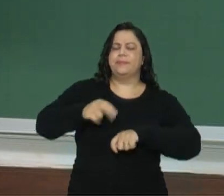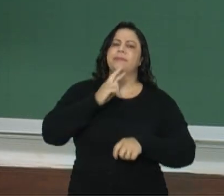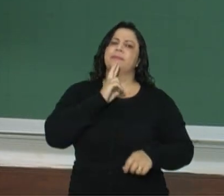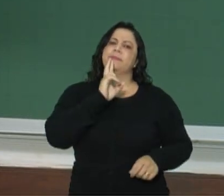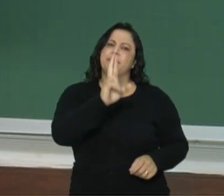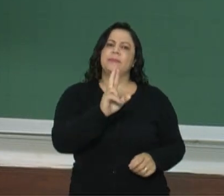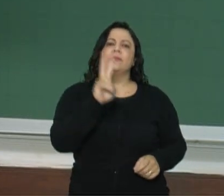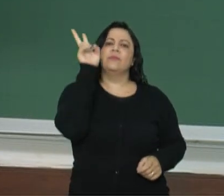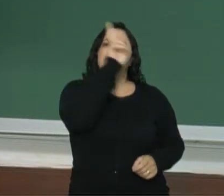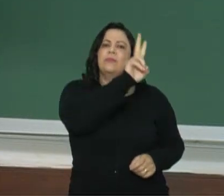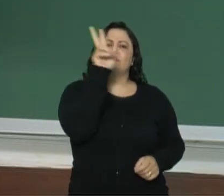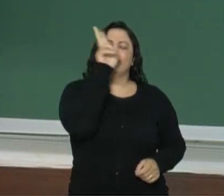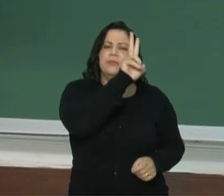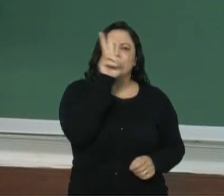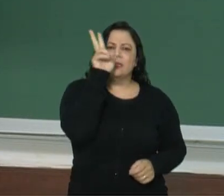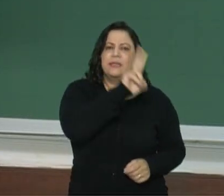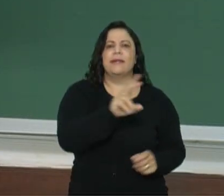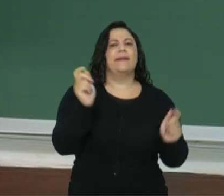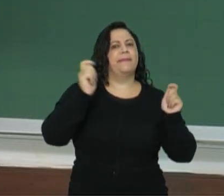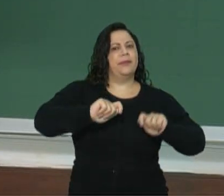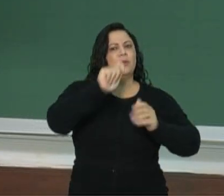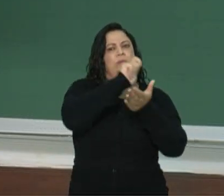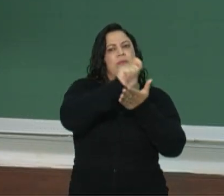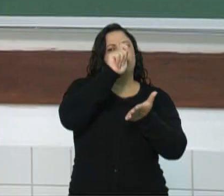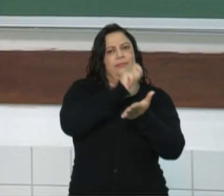você lembrou-se disso e escreveu aí.